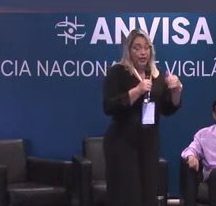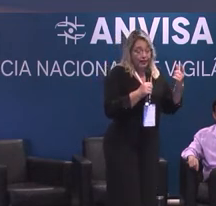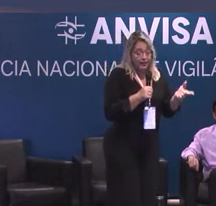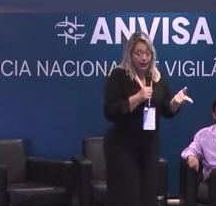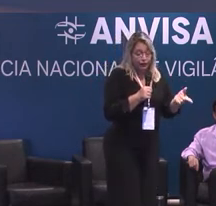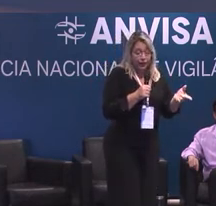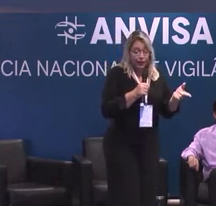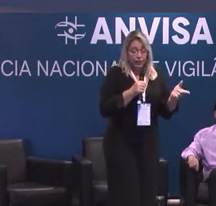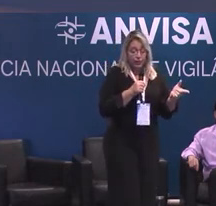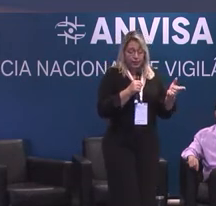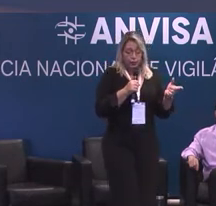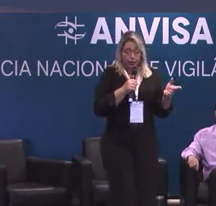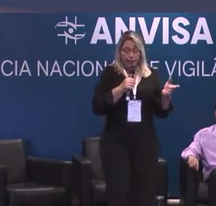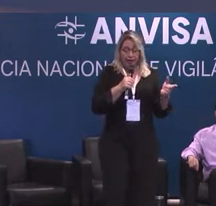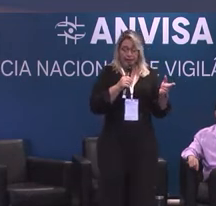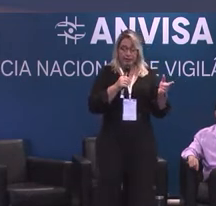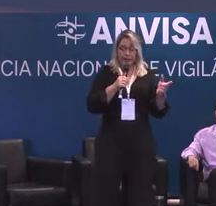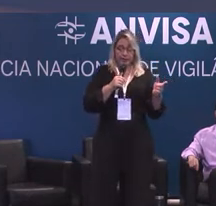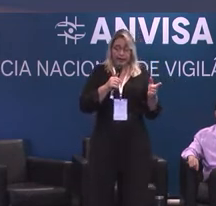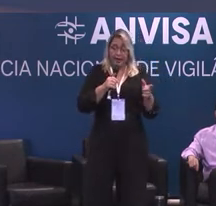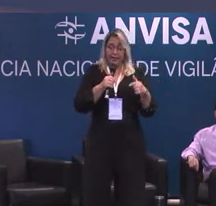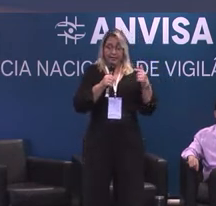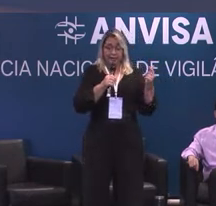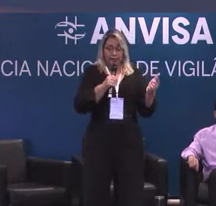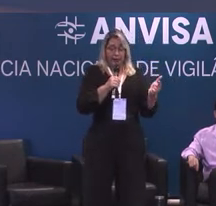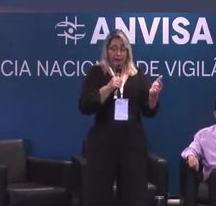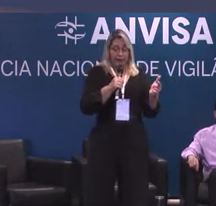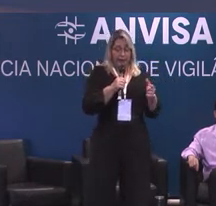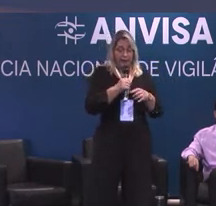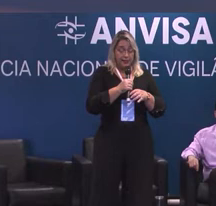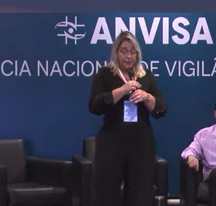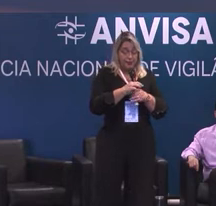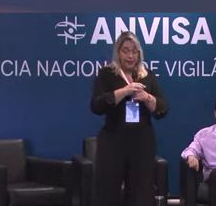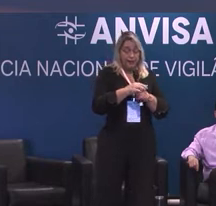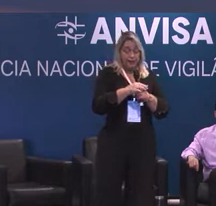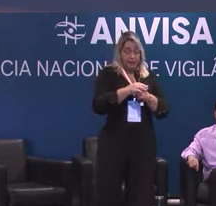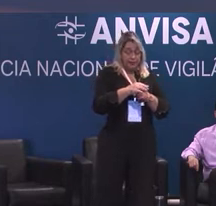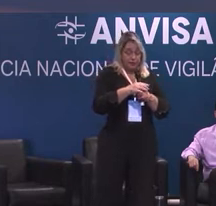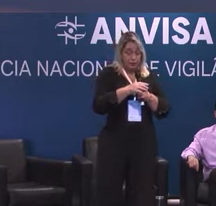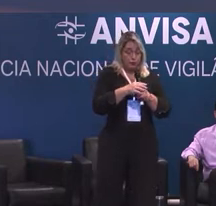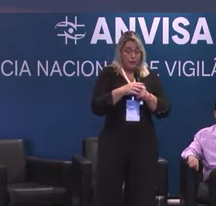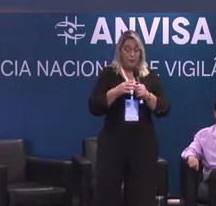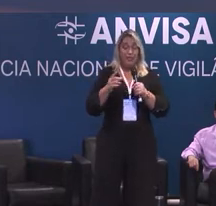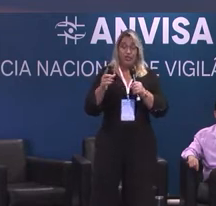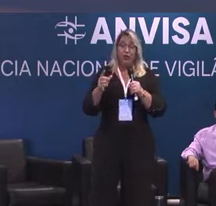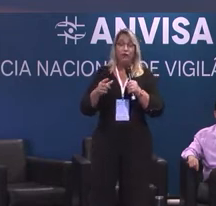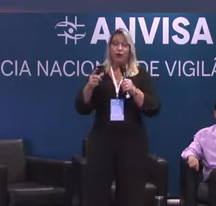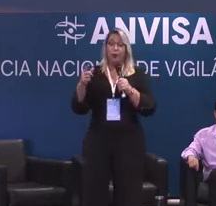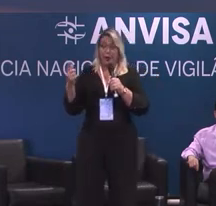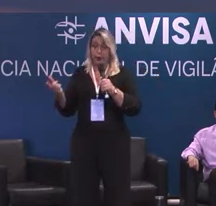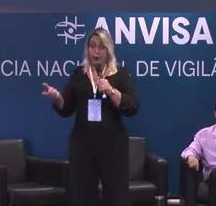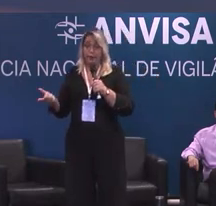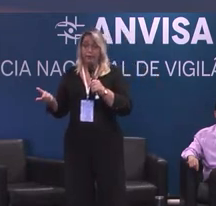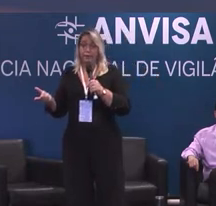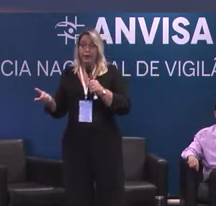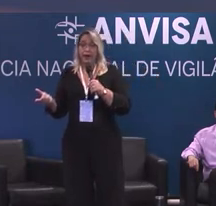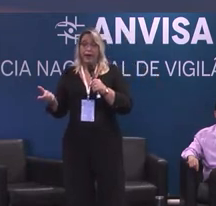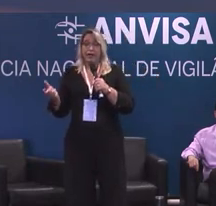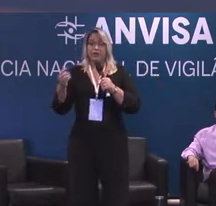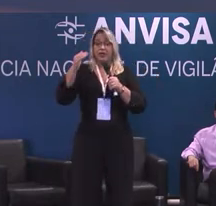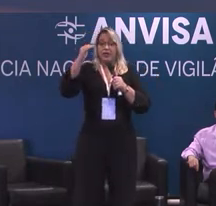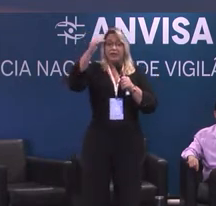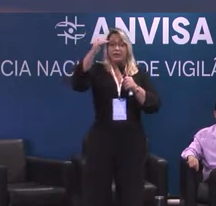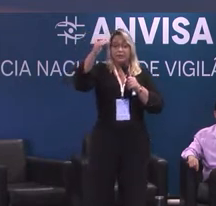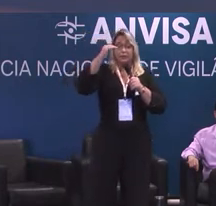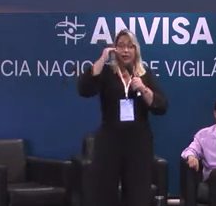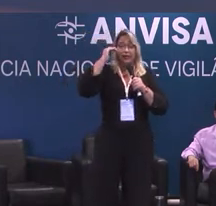se definiam as autoridades sanitárias e as respectivas atribuições, mas não foi uma maioria. Às